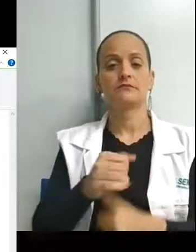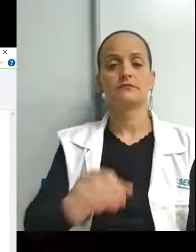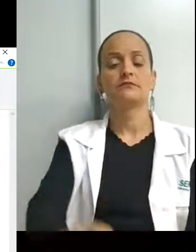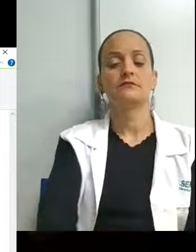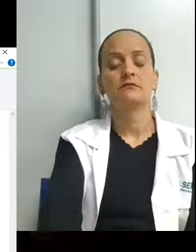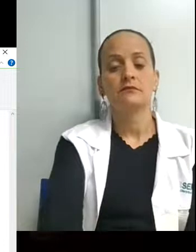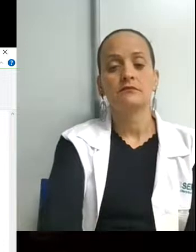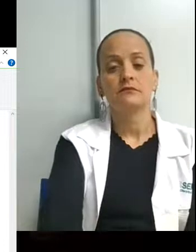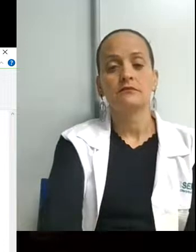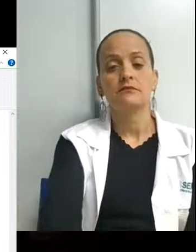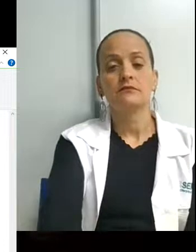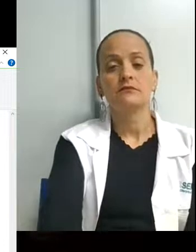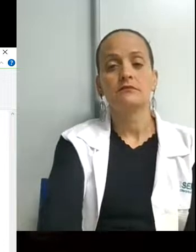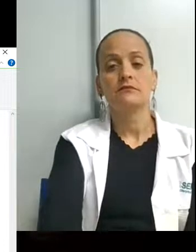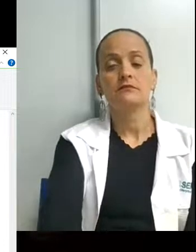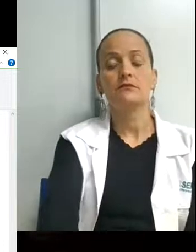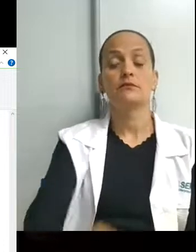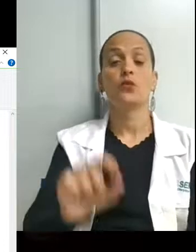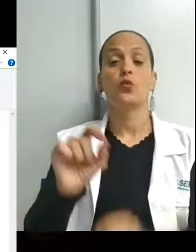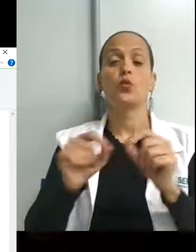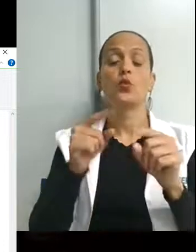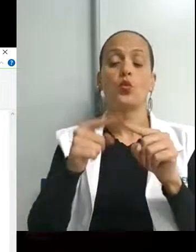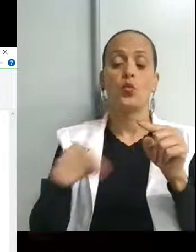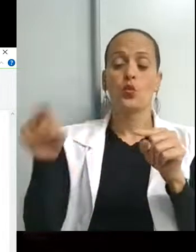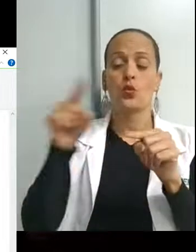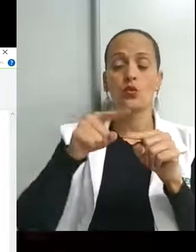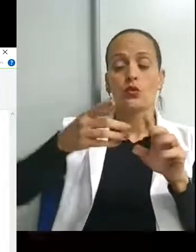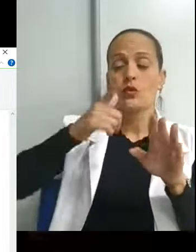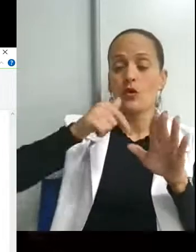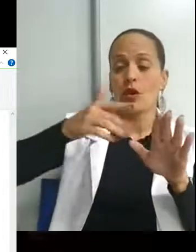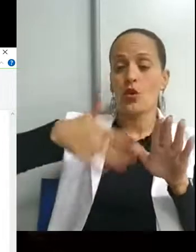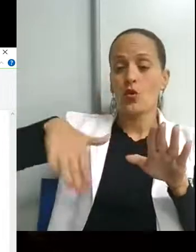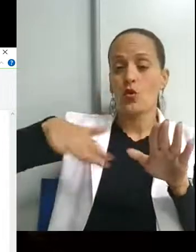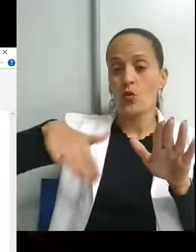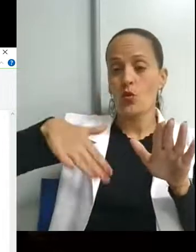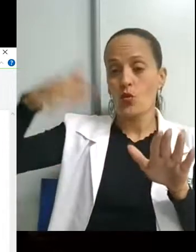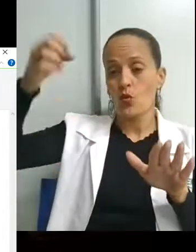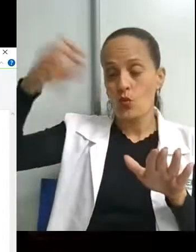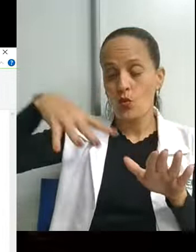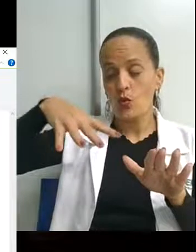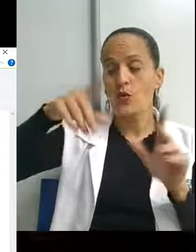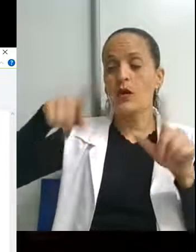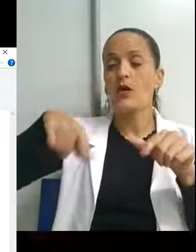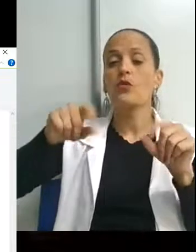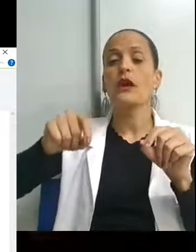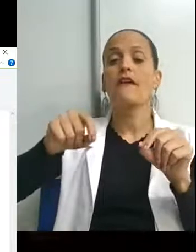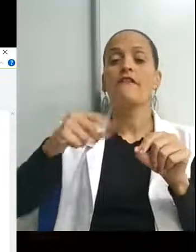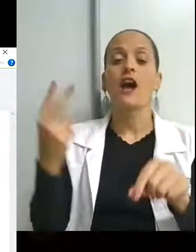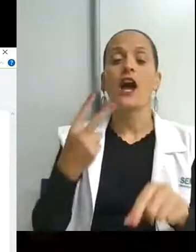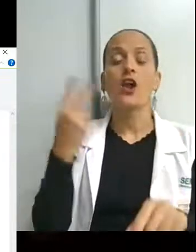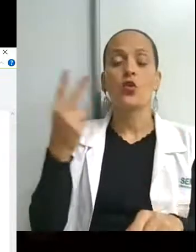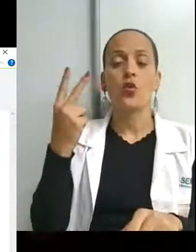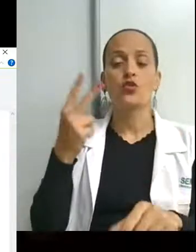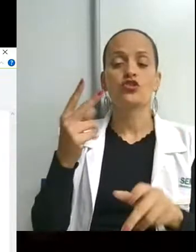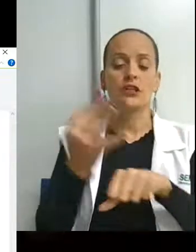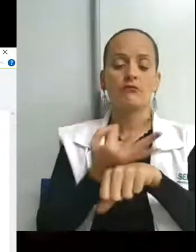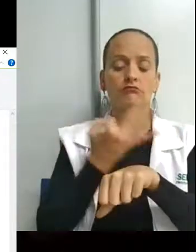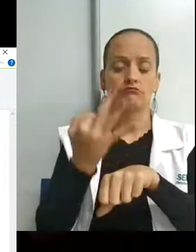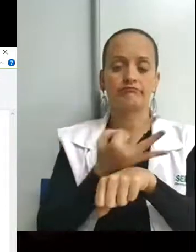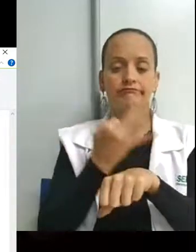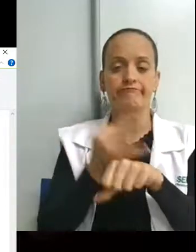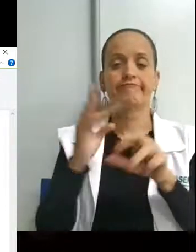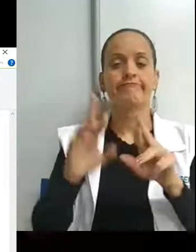O circuito das luminárias, qual a única informação que eu tenho do circuito das luminárias? É um valor de resistência,